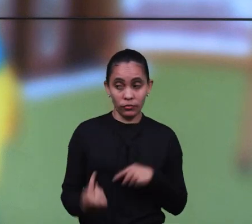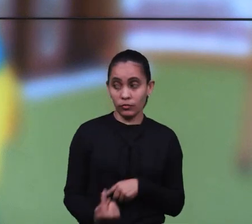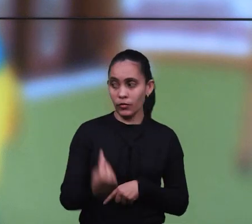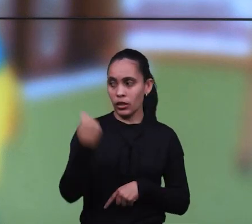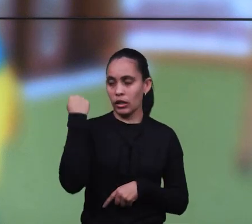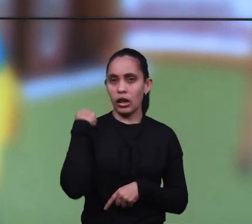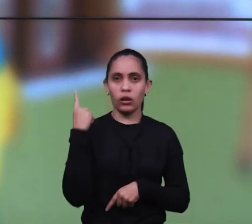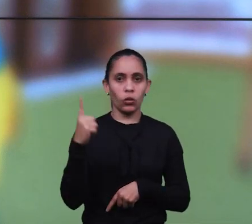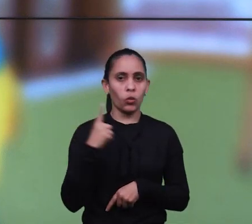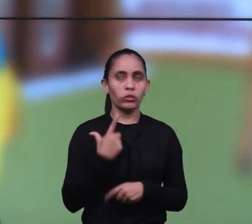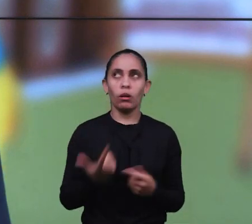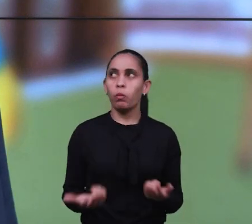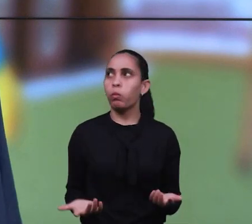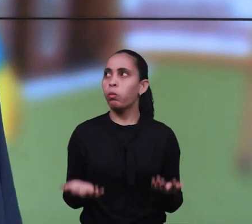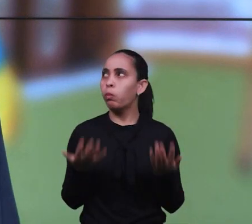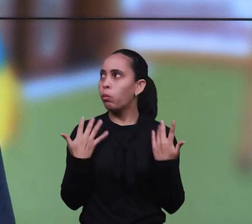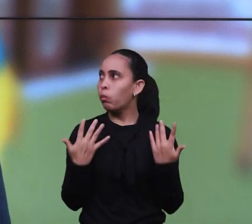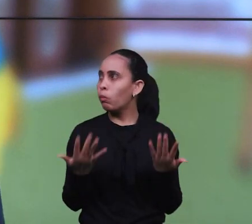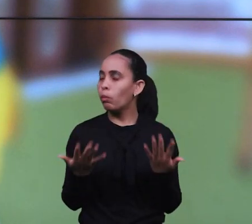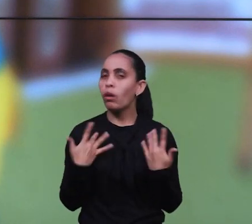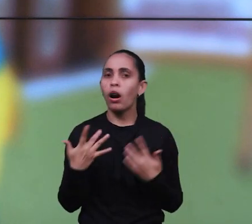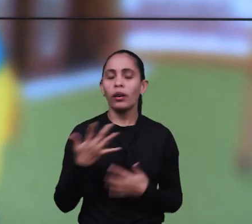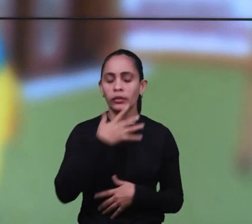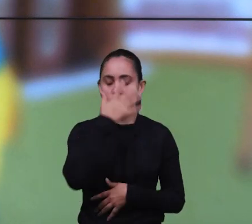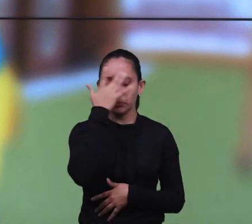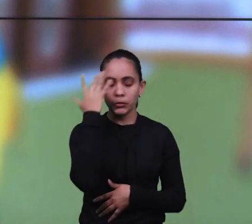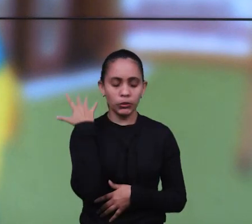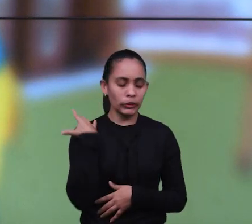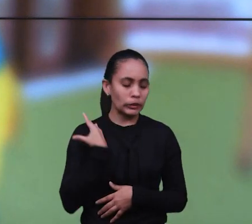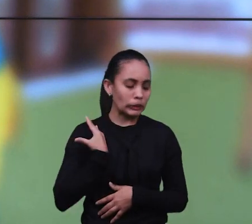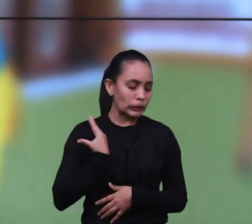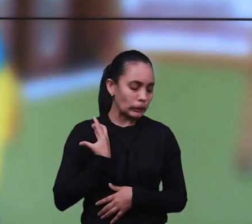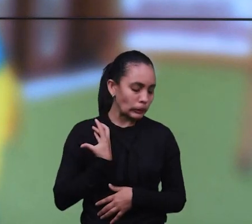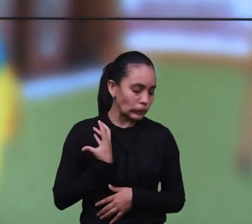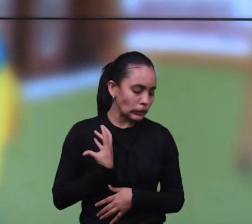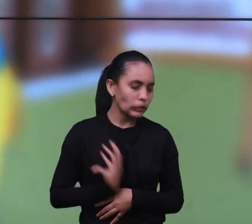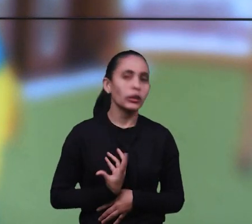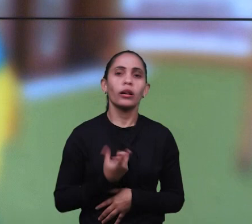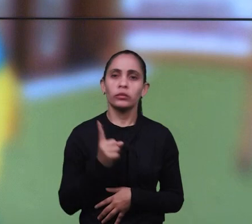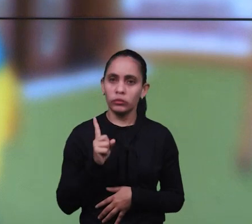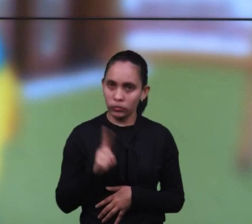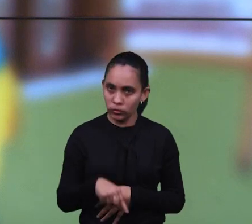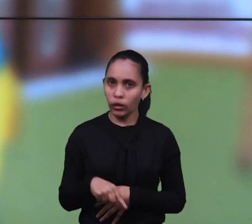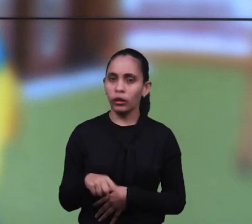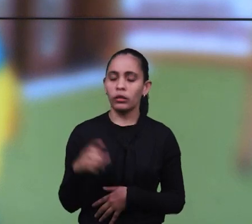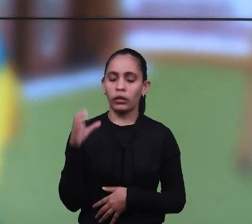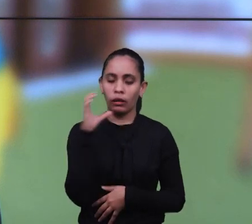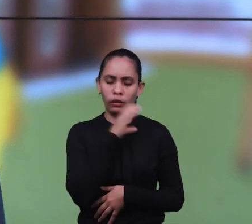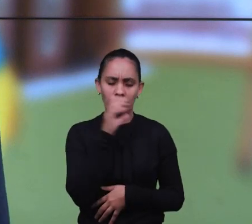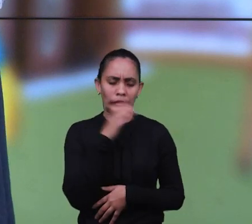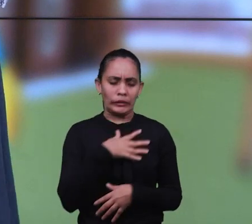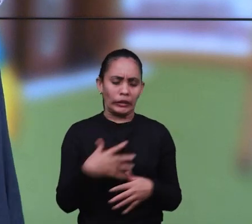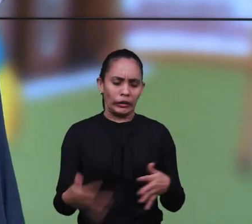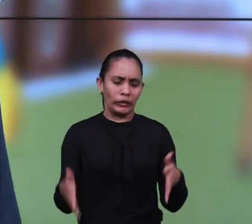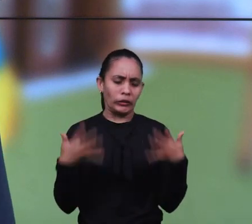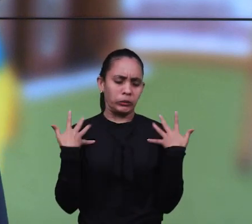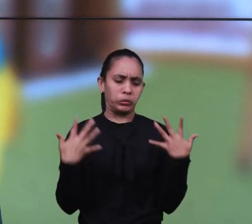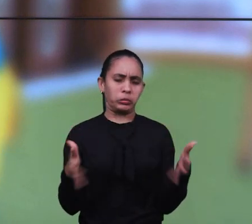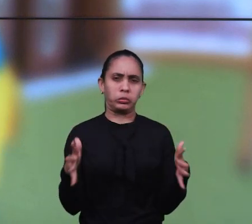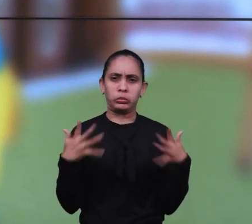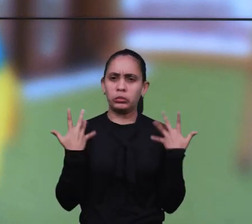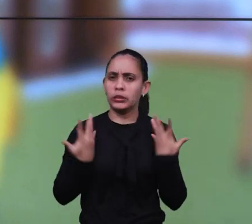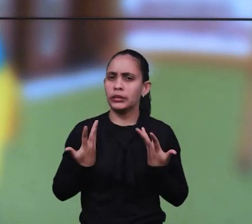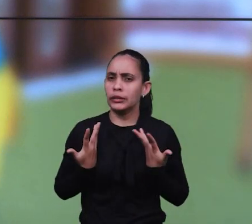desértica. E lá, quando está muito calor, as pessoas ficam cansadas, não é assim? O calor nos faz